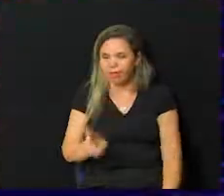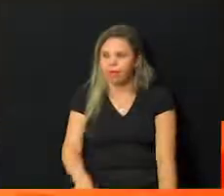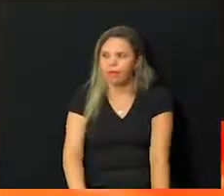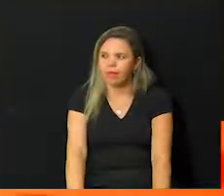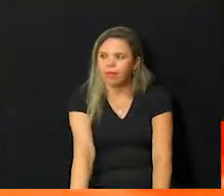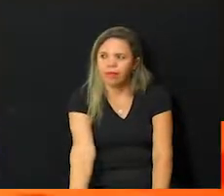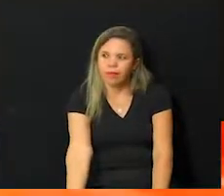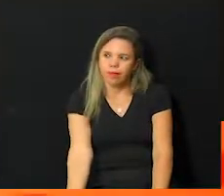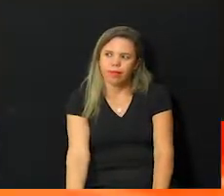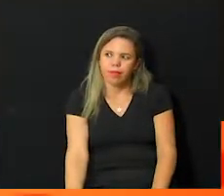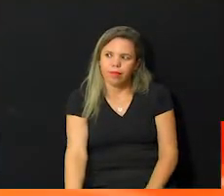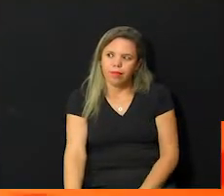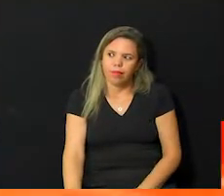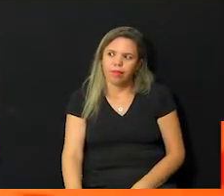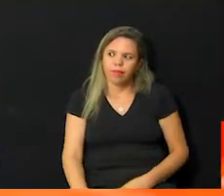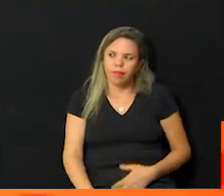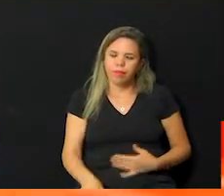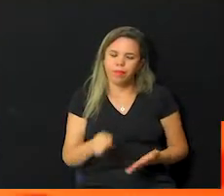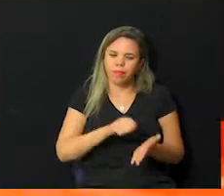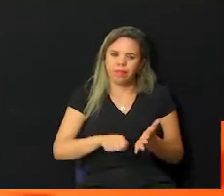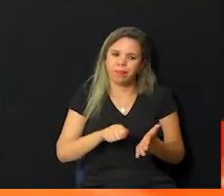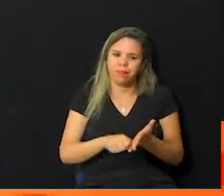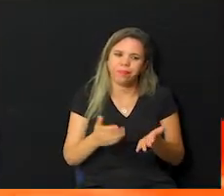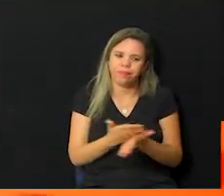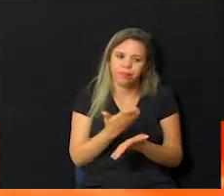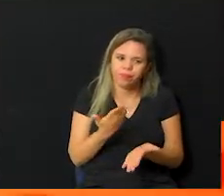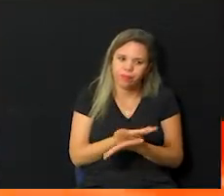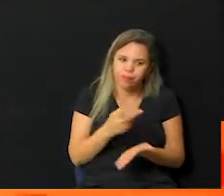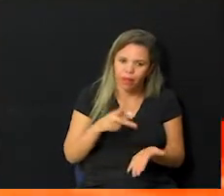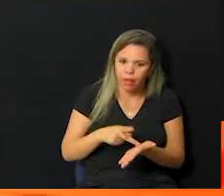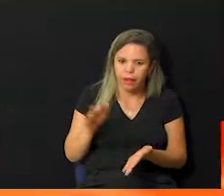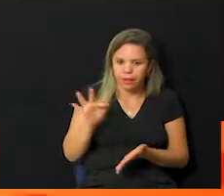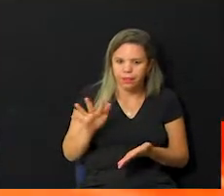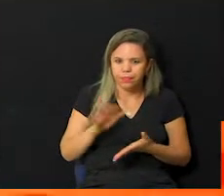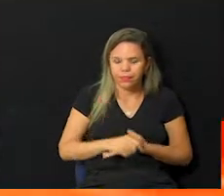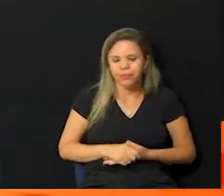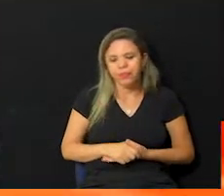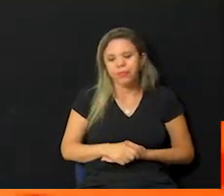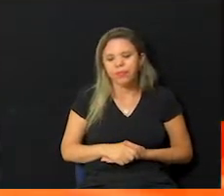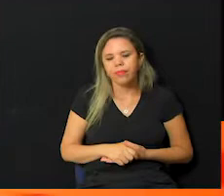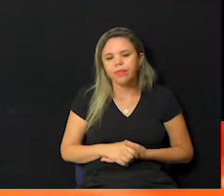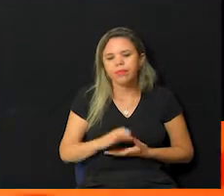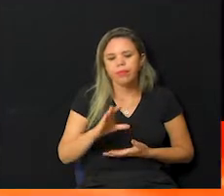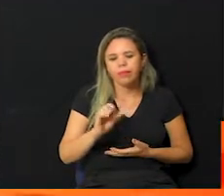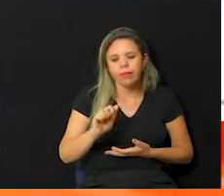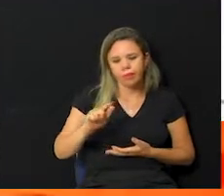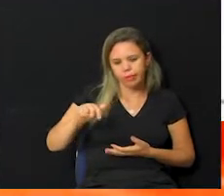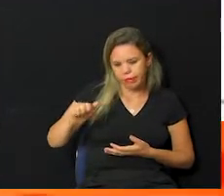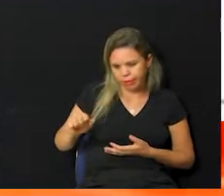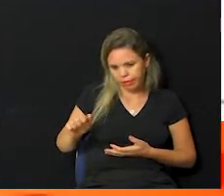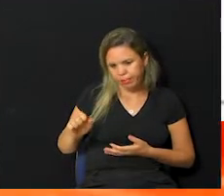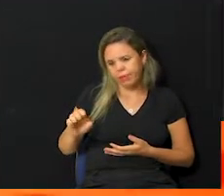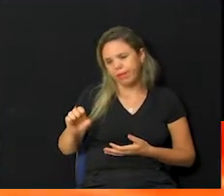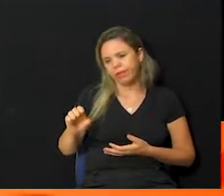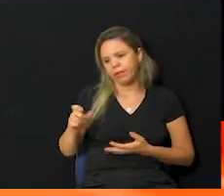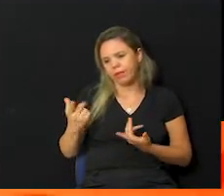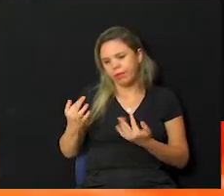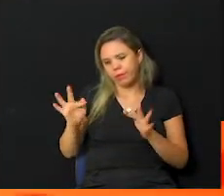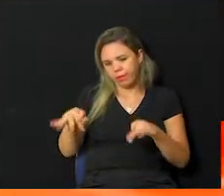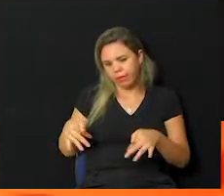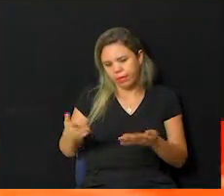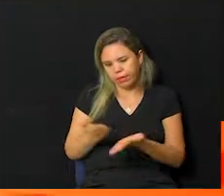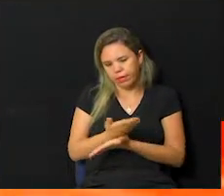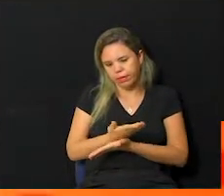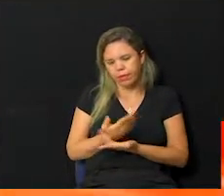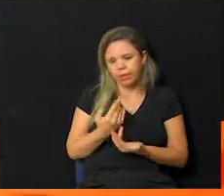É porque eu peguei, quando eu escrevi o livro, na verdade, eu estava no final da faculdade, como a Camille estava no final do livro, no